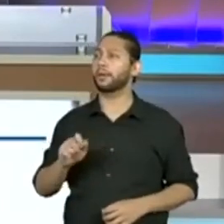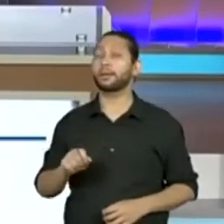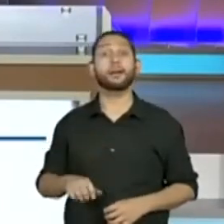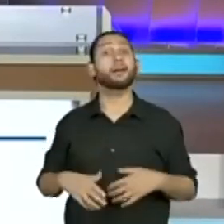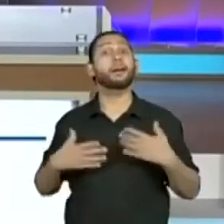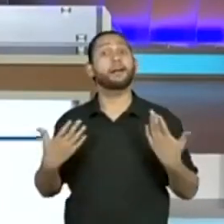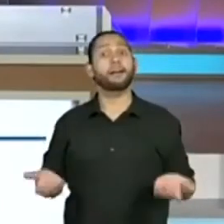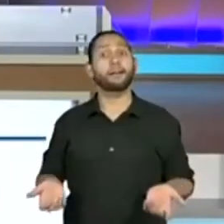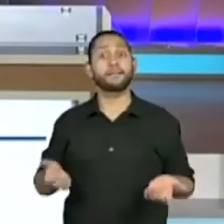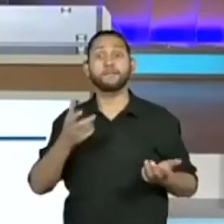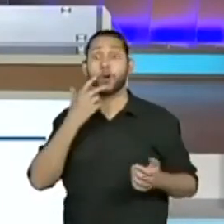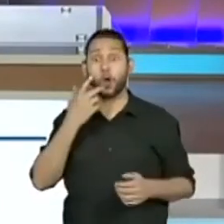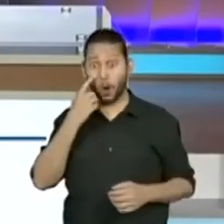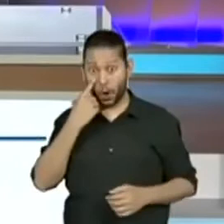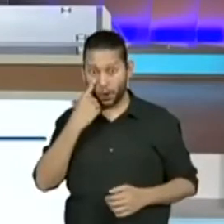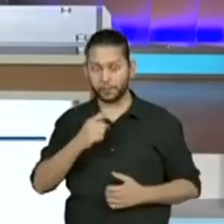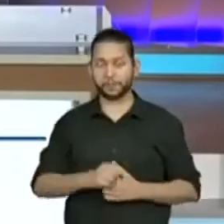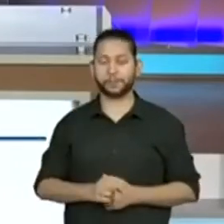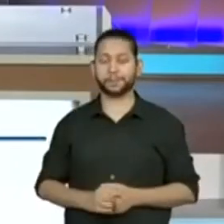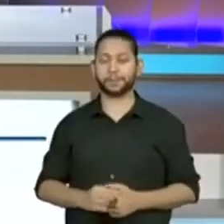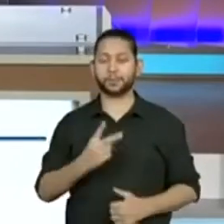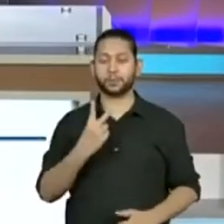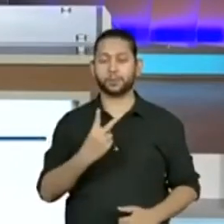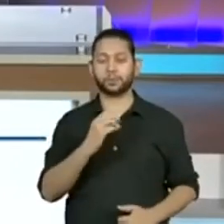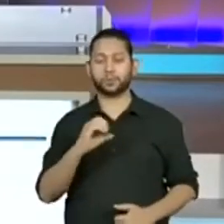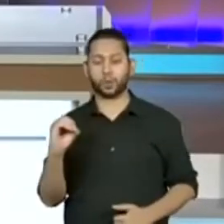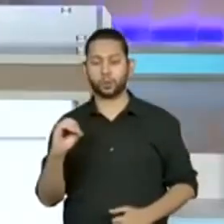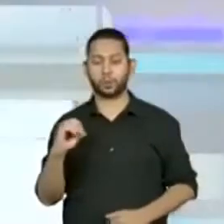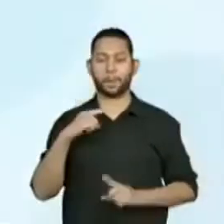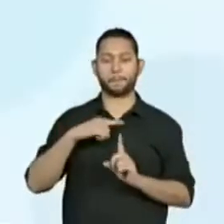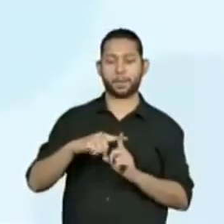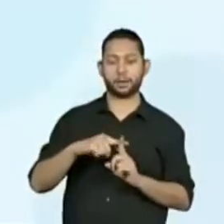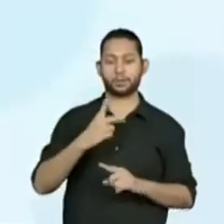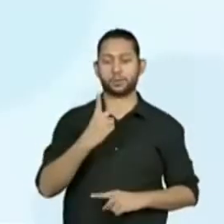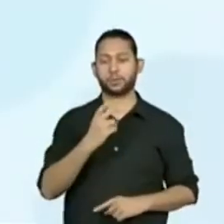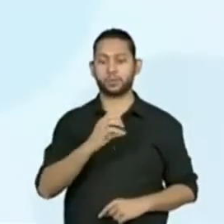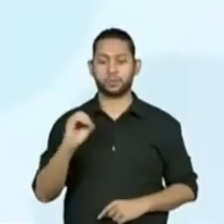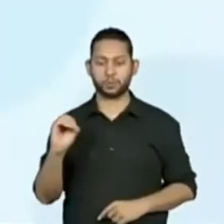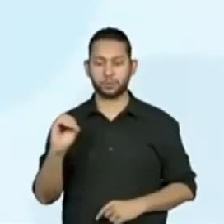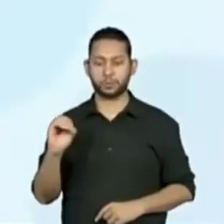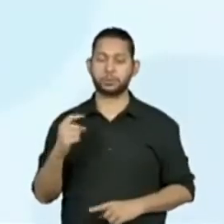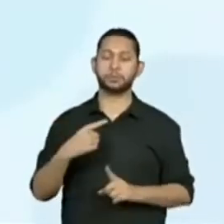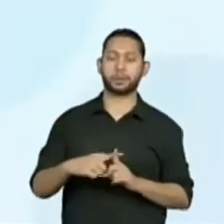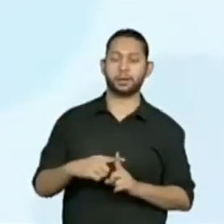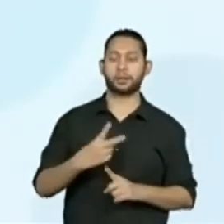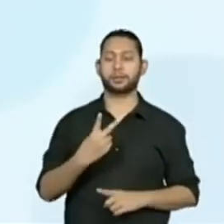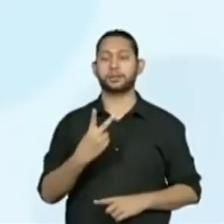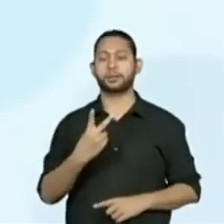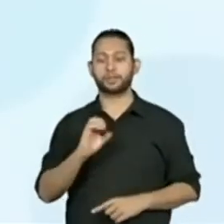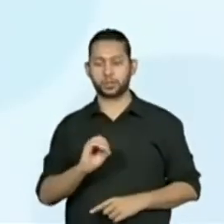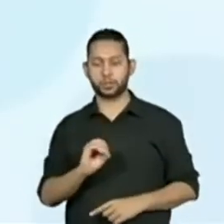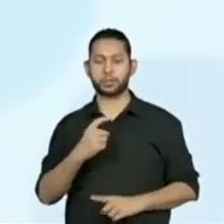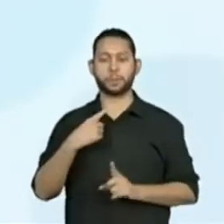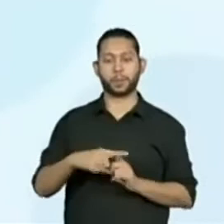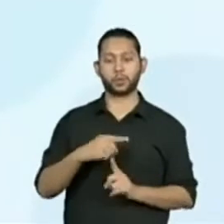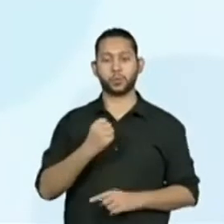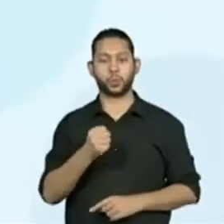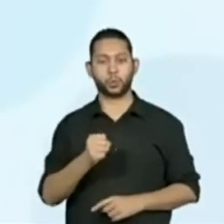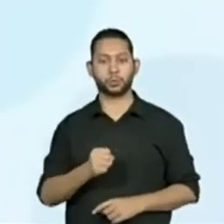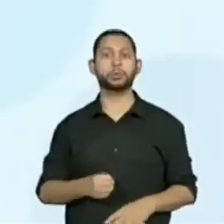mais 20 mais 8. Gostei, vou anotar essa. Gostei, vamos lá.